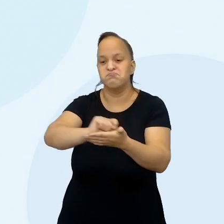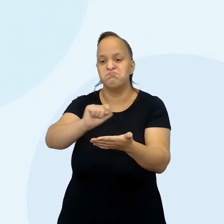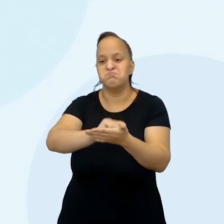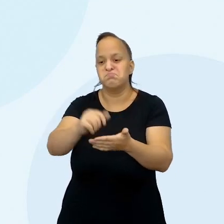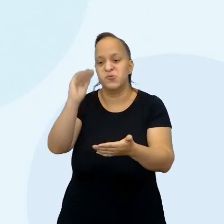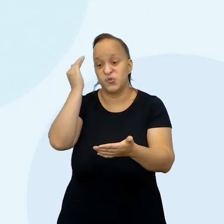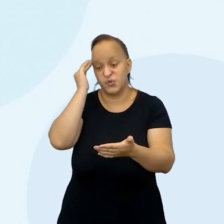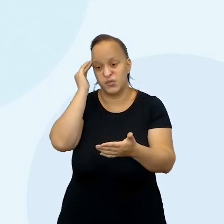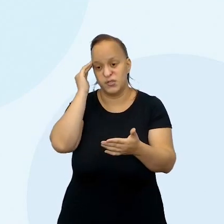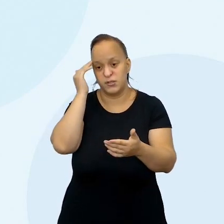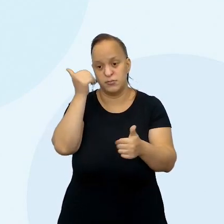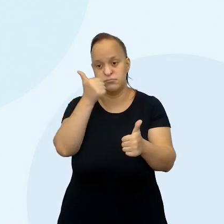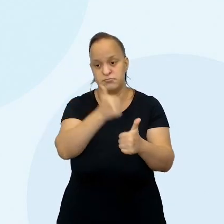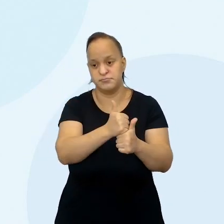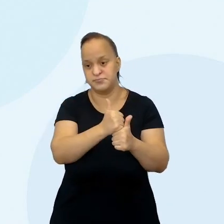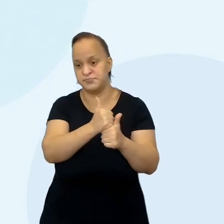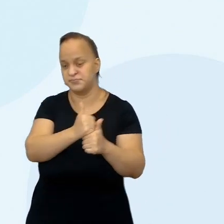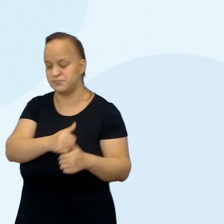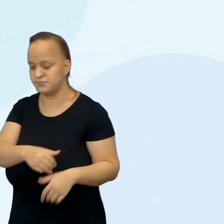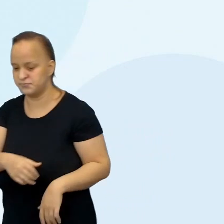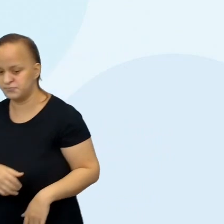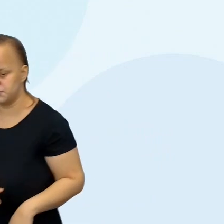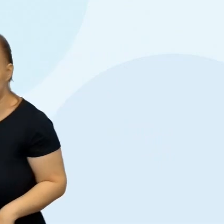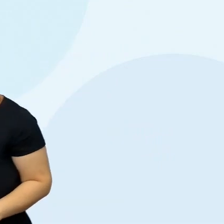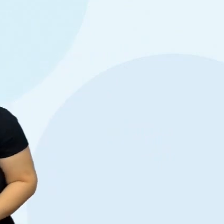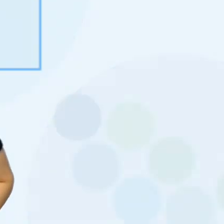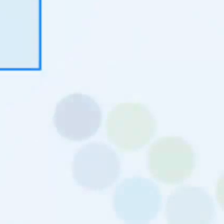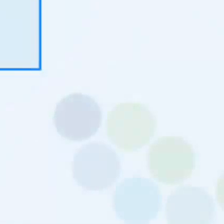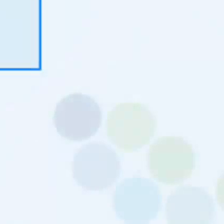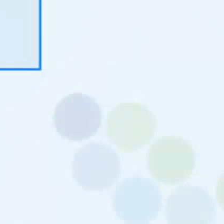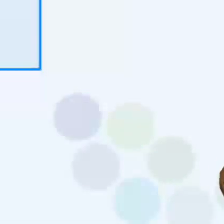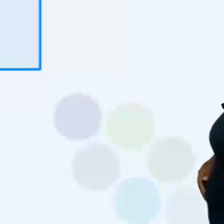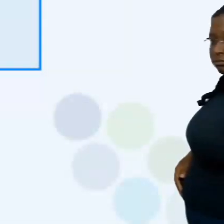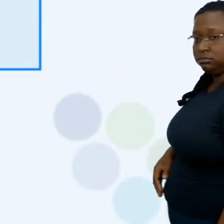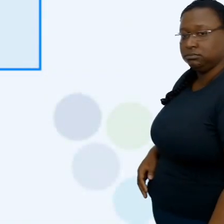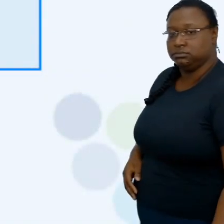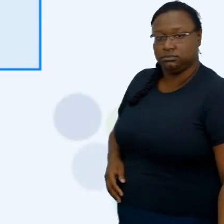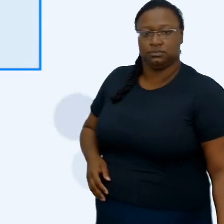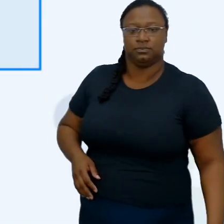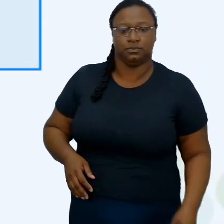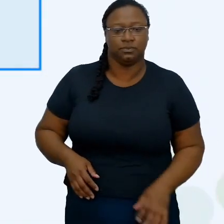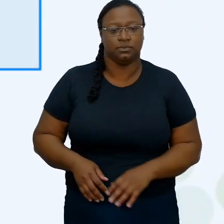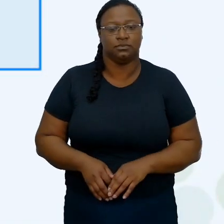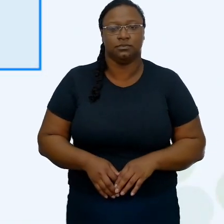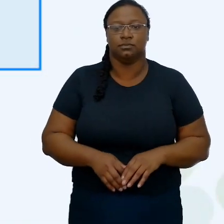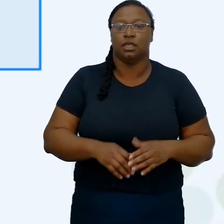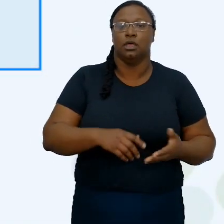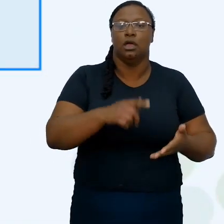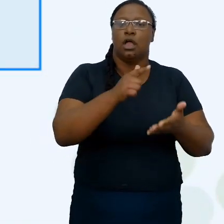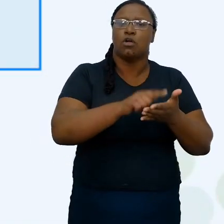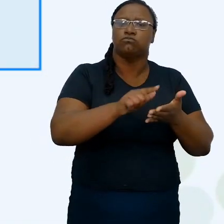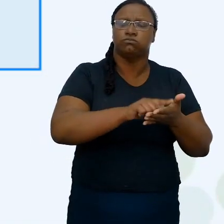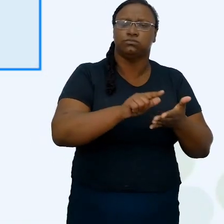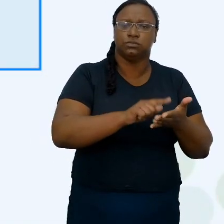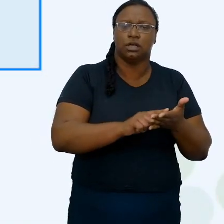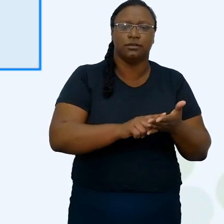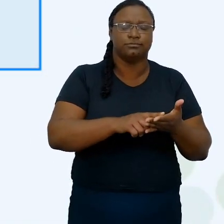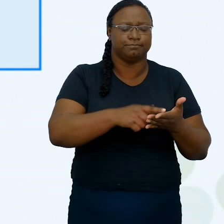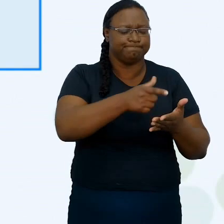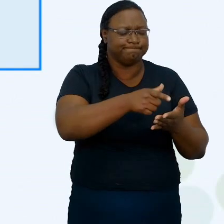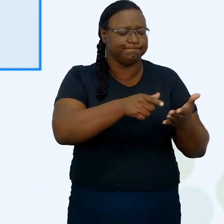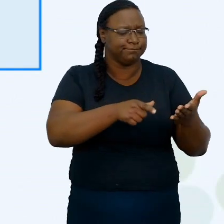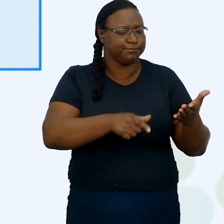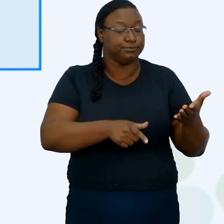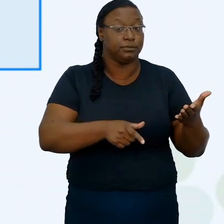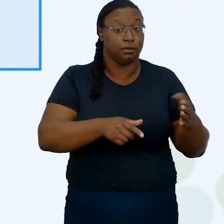bordo. Então, o diário de bordo no mapa, ele está fazendo parte, né, essencialmente, de todas